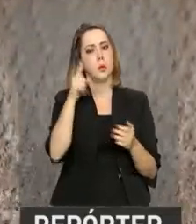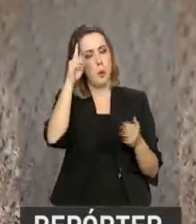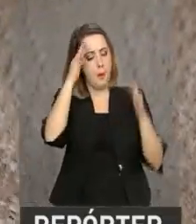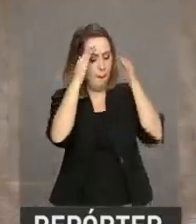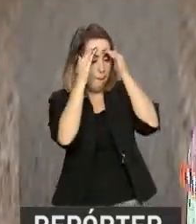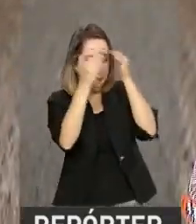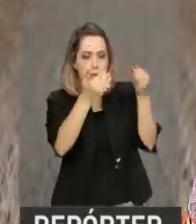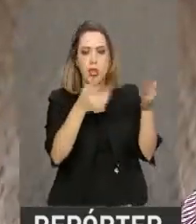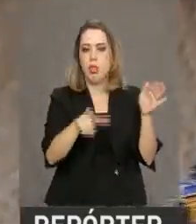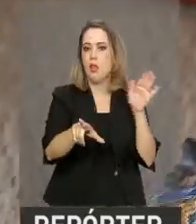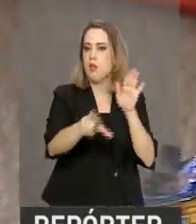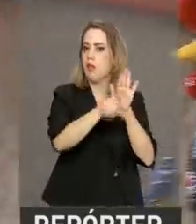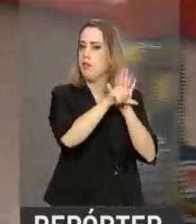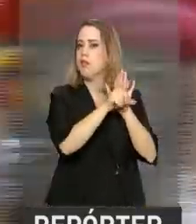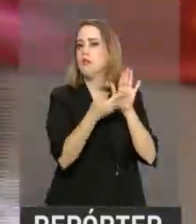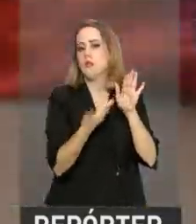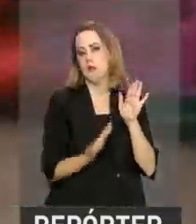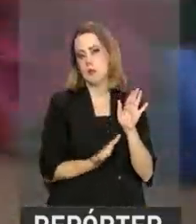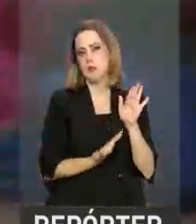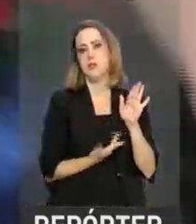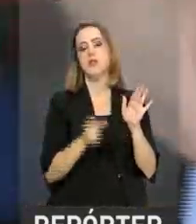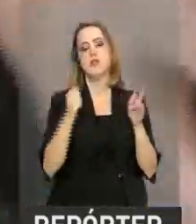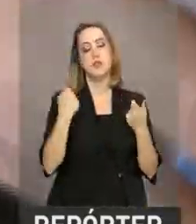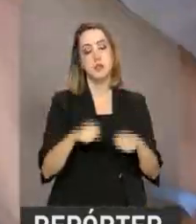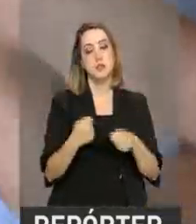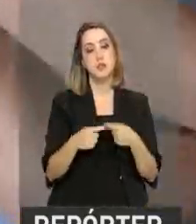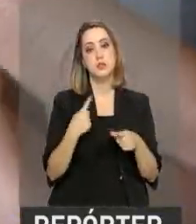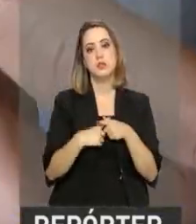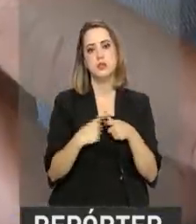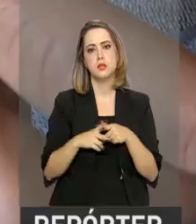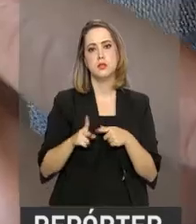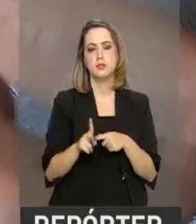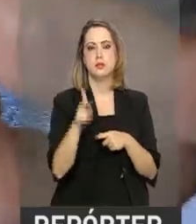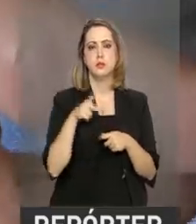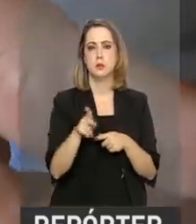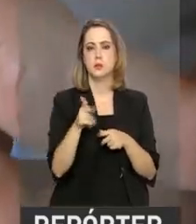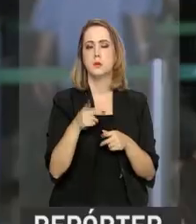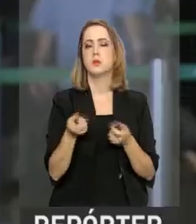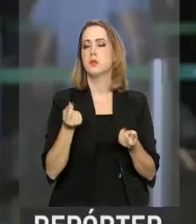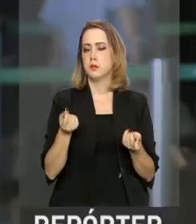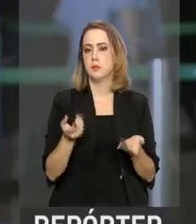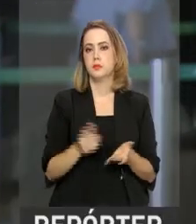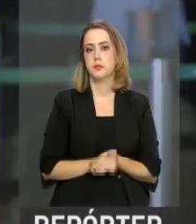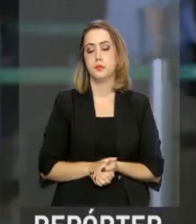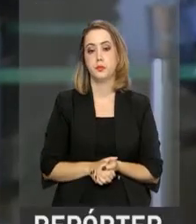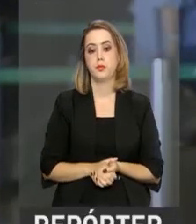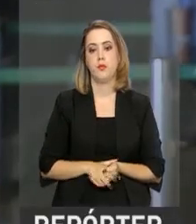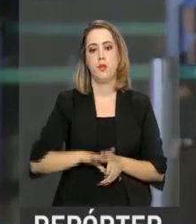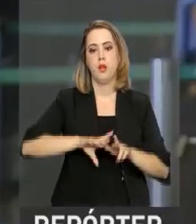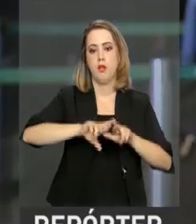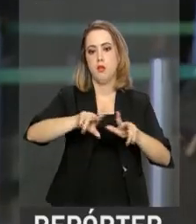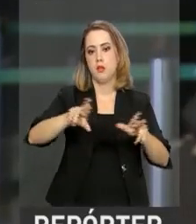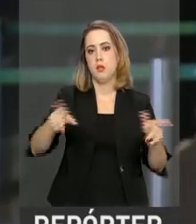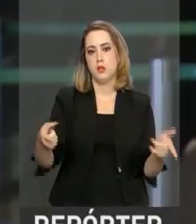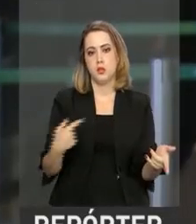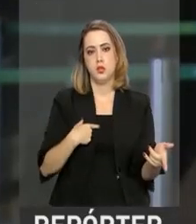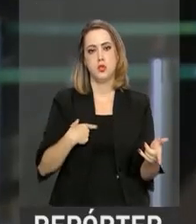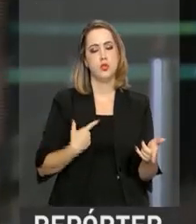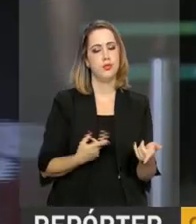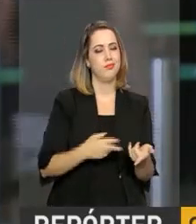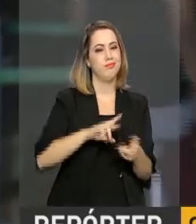eu há sempre seguiu à risca as coisas que são assim determinadas aparelhos de ar condicionado